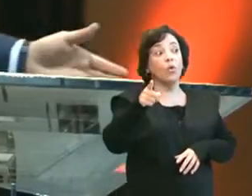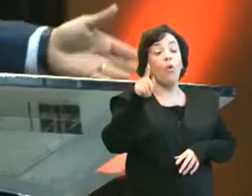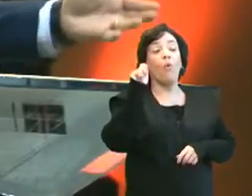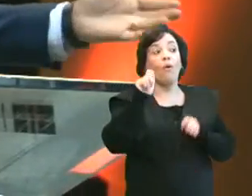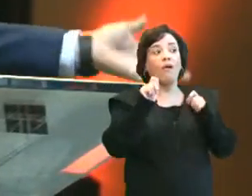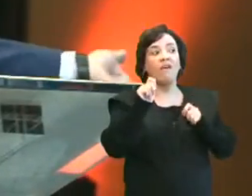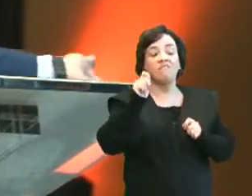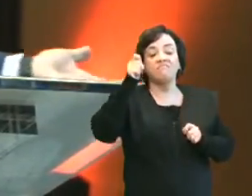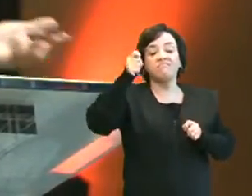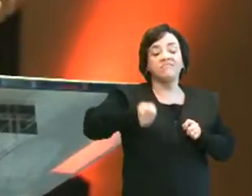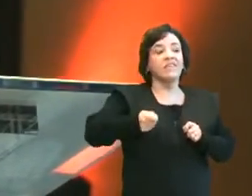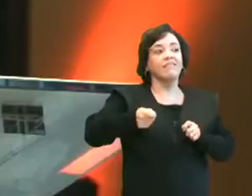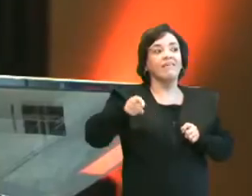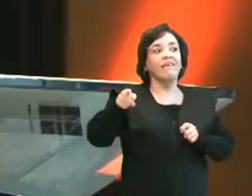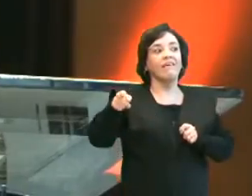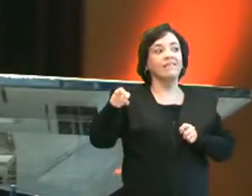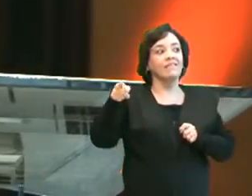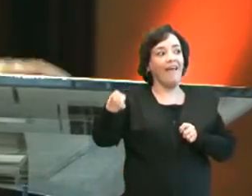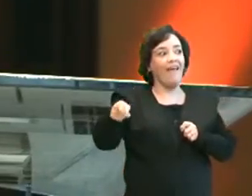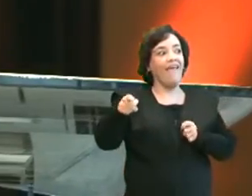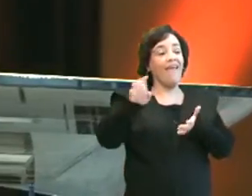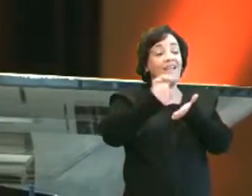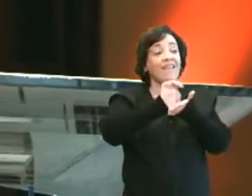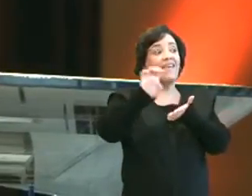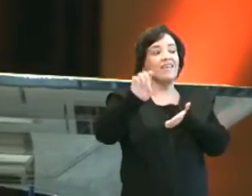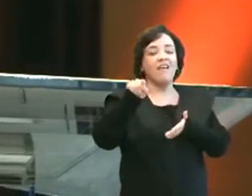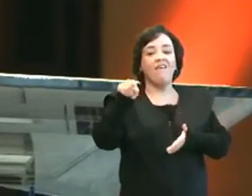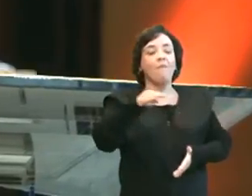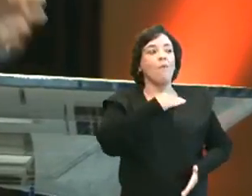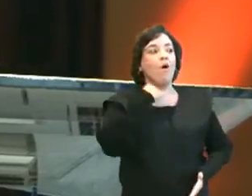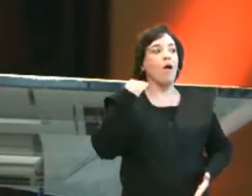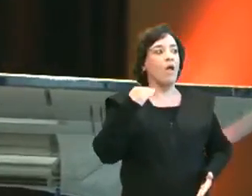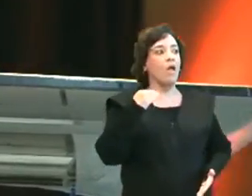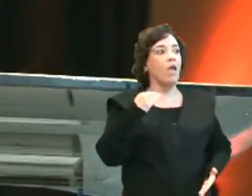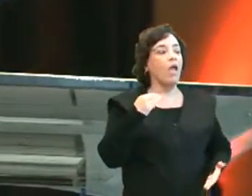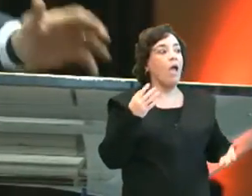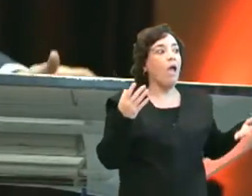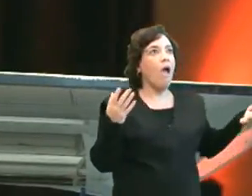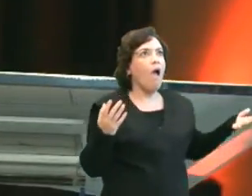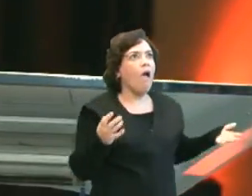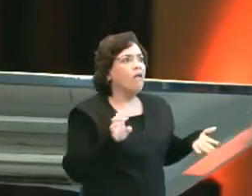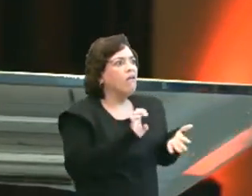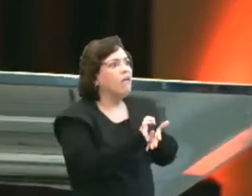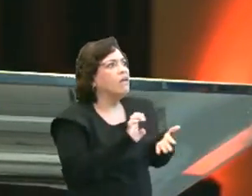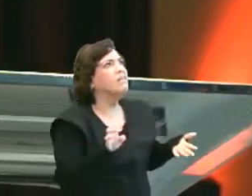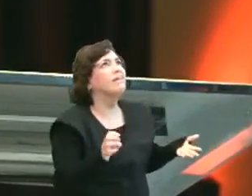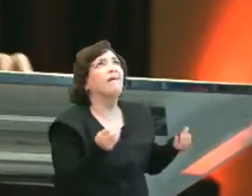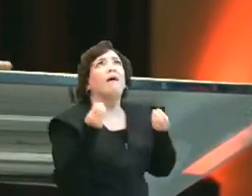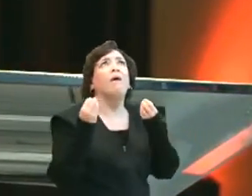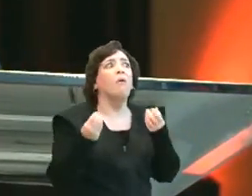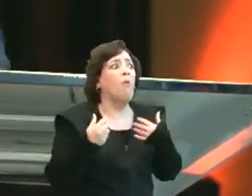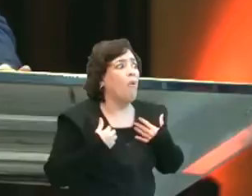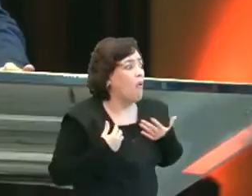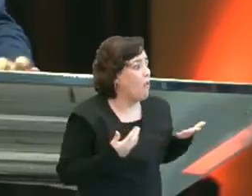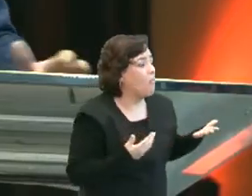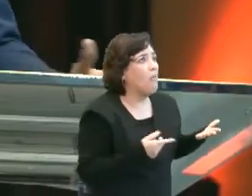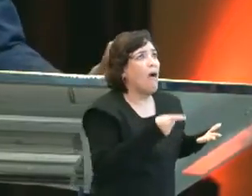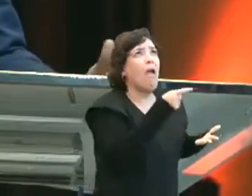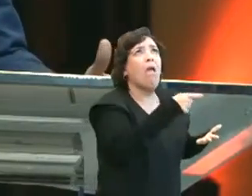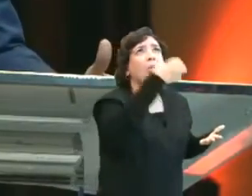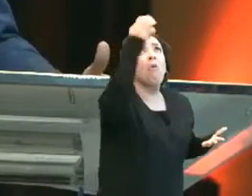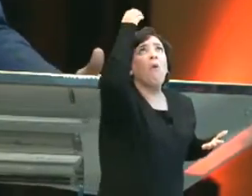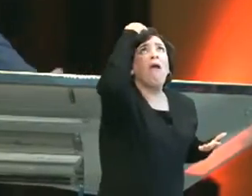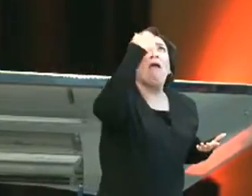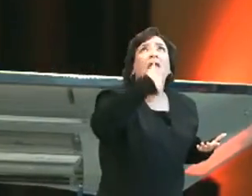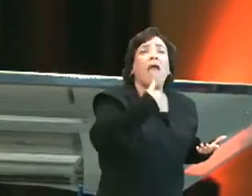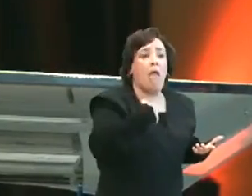Aquele homem volta para o deserto dizendo: o que adiantou? Não valeu de nada. Ele senta num pé de giesta,